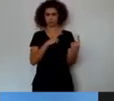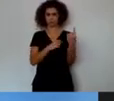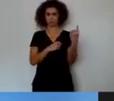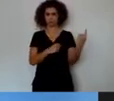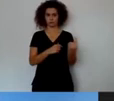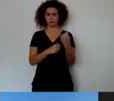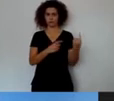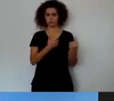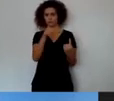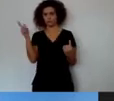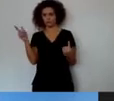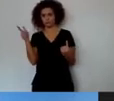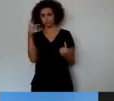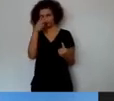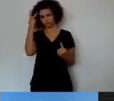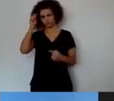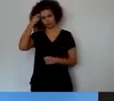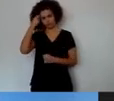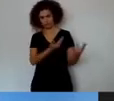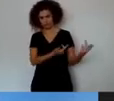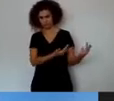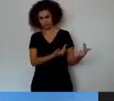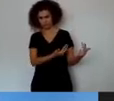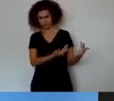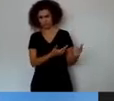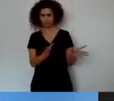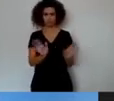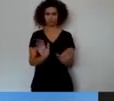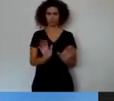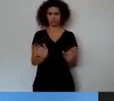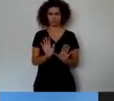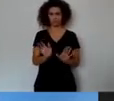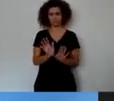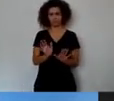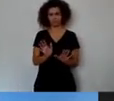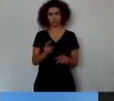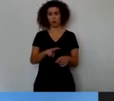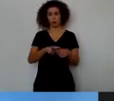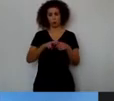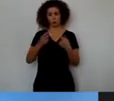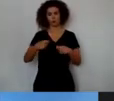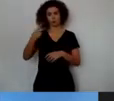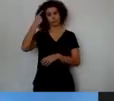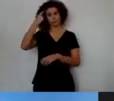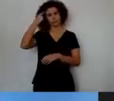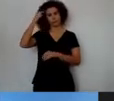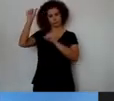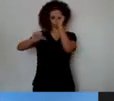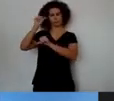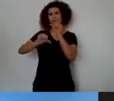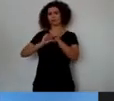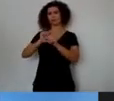agir da mesma forma. E a gente precisa, de novo, né, ir desconstruir nessas ideias, e desnaturalizando essas ideias que a